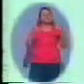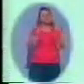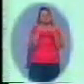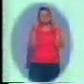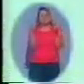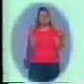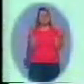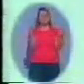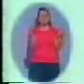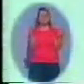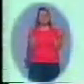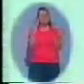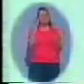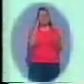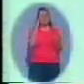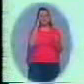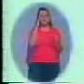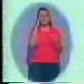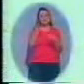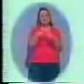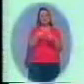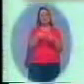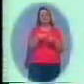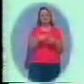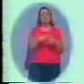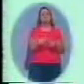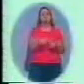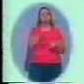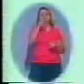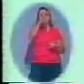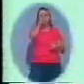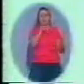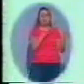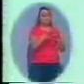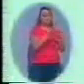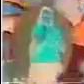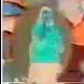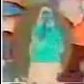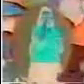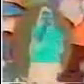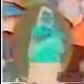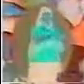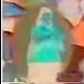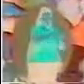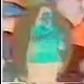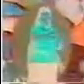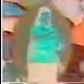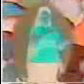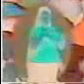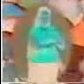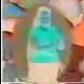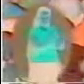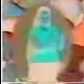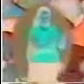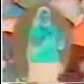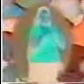e punha no fumeiro com as tripas. Ficava bonito, ficava curtindo assim. Quer ver as tripas grossas? Aquele ar